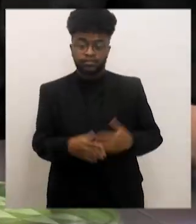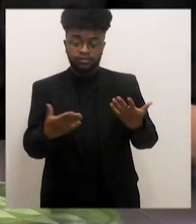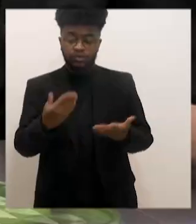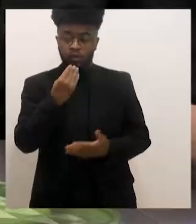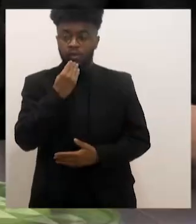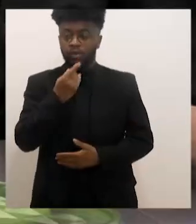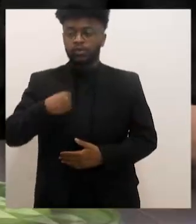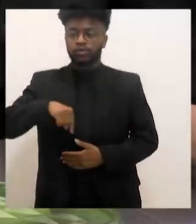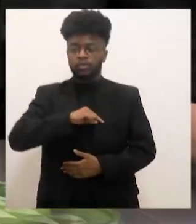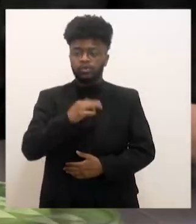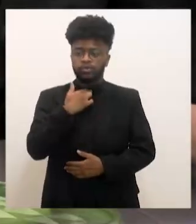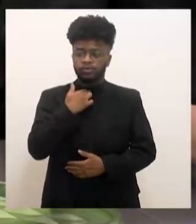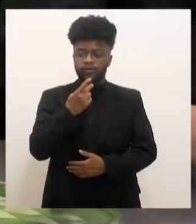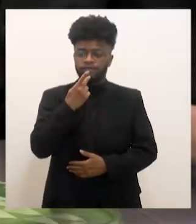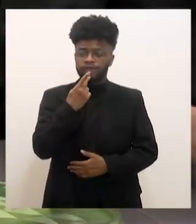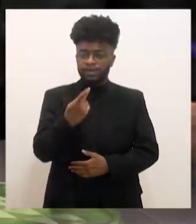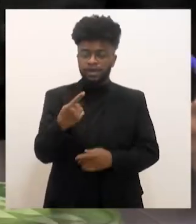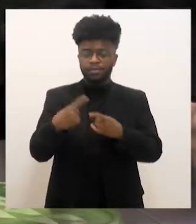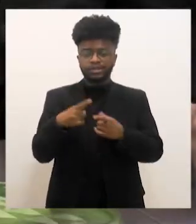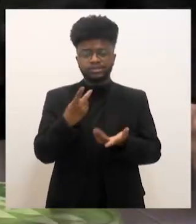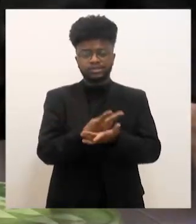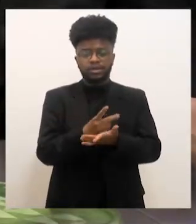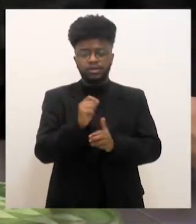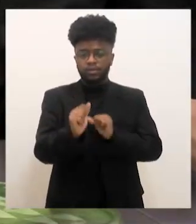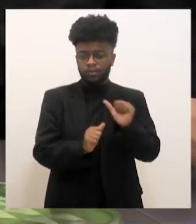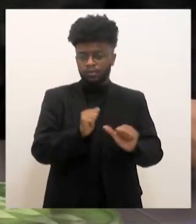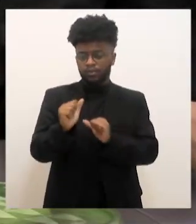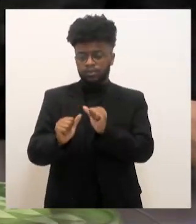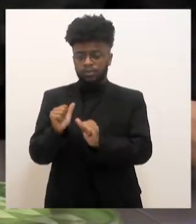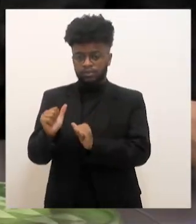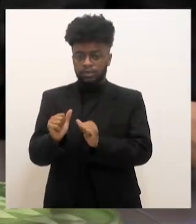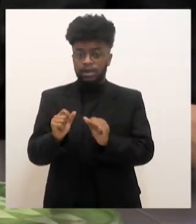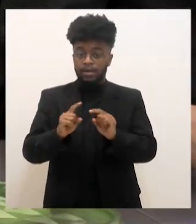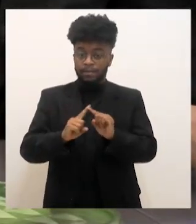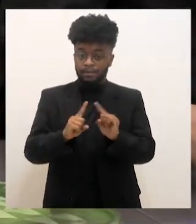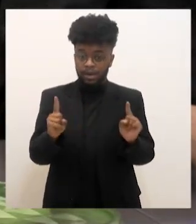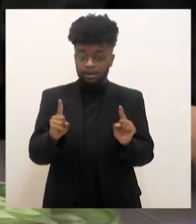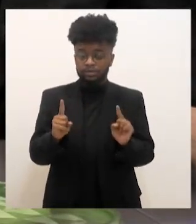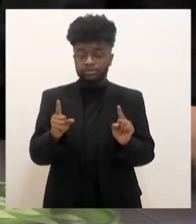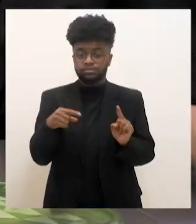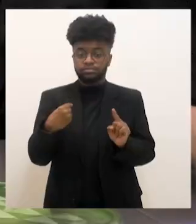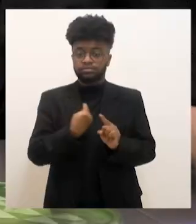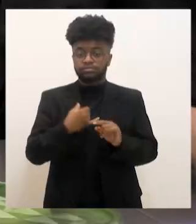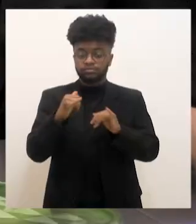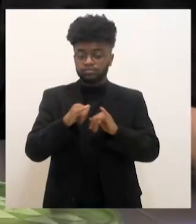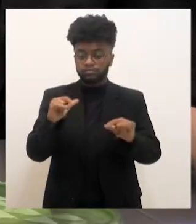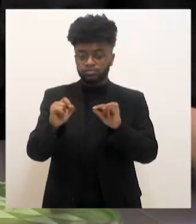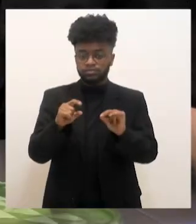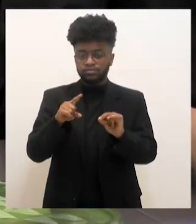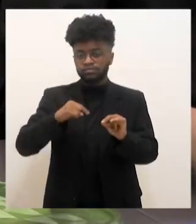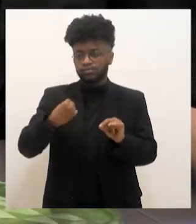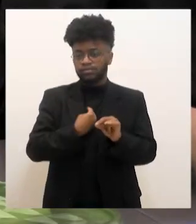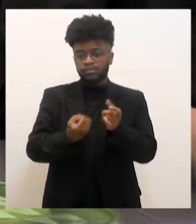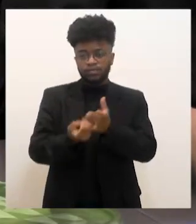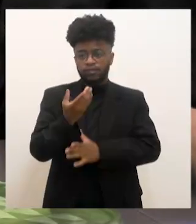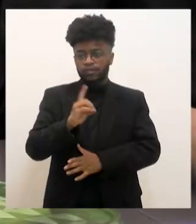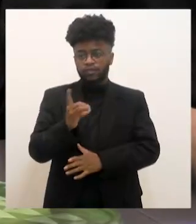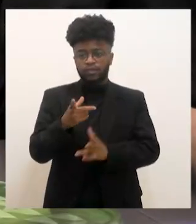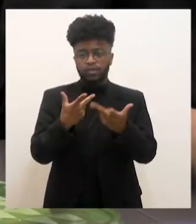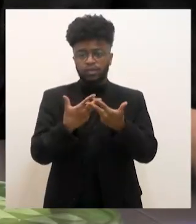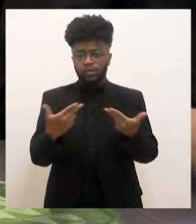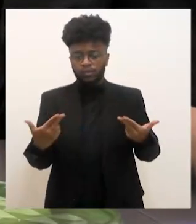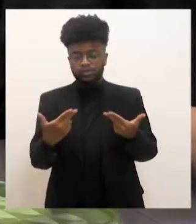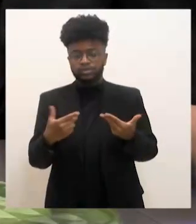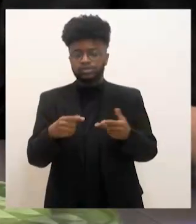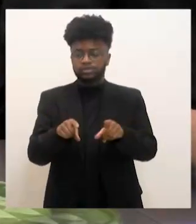deve mencionar, porque elas estão sempre mudando, uma altera a outra. Mas, para não dizer que a gente está legislando sobre algo que